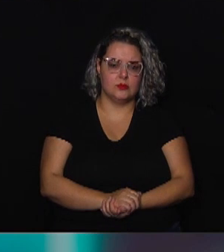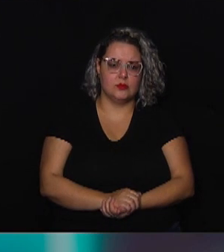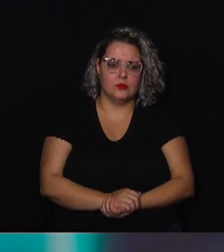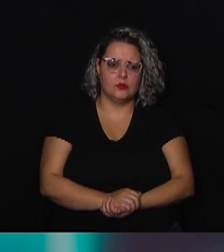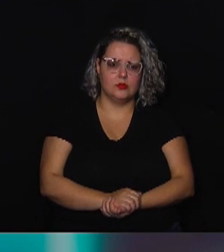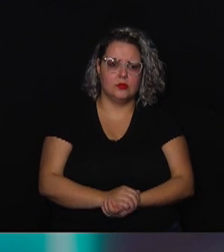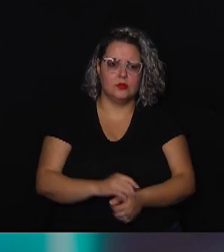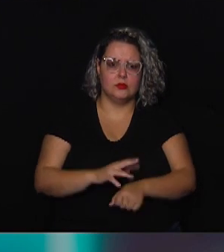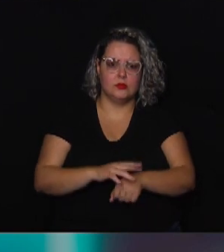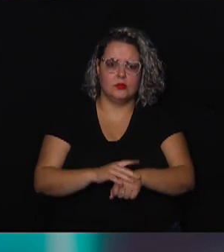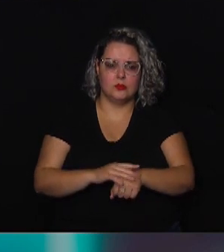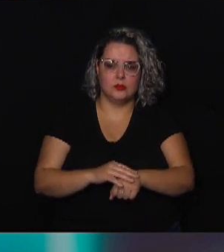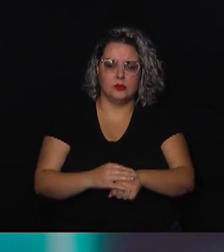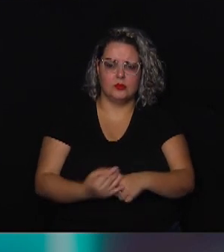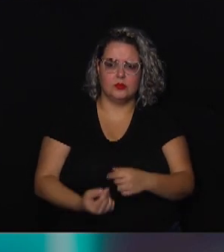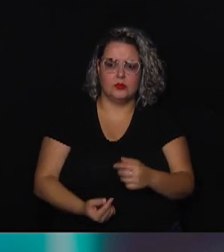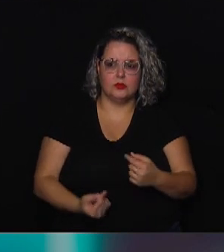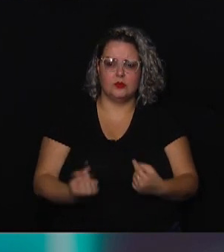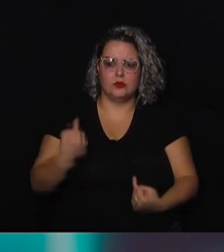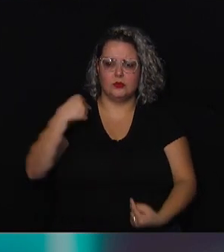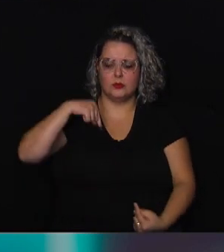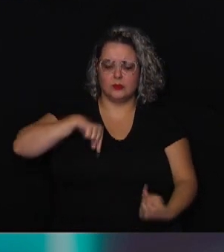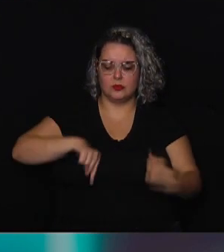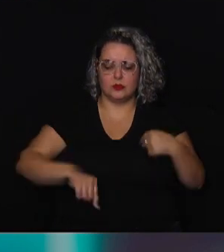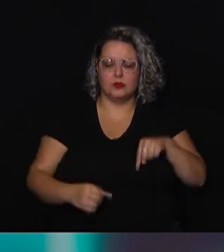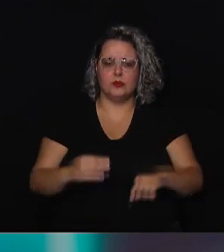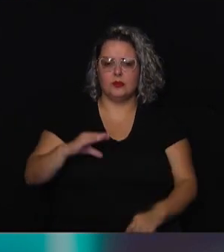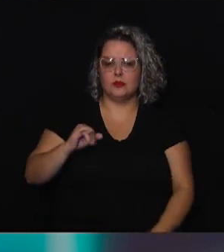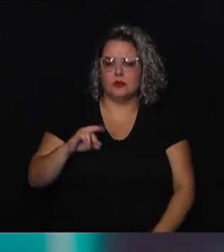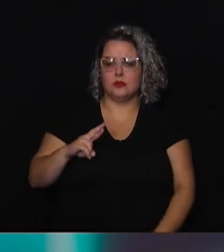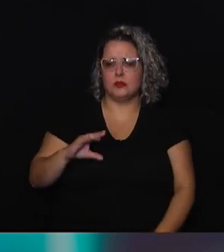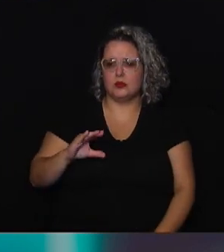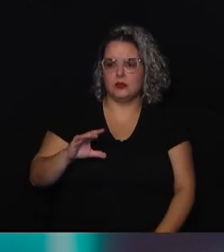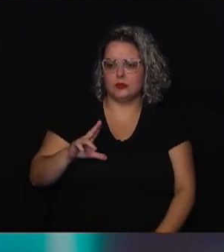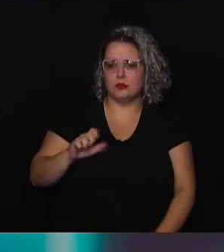circulatório, neoplasias e doença do aparelho respiratório.